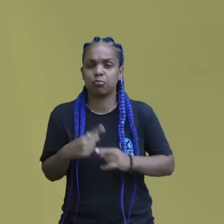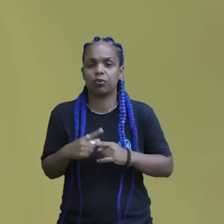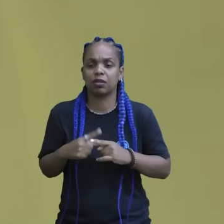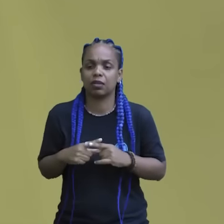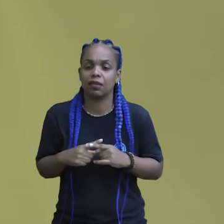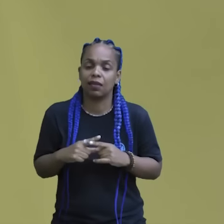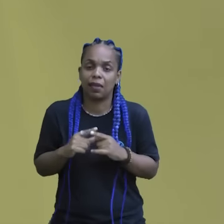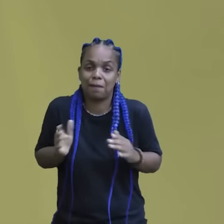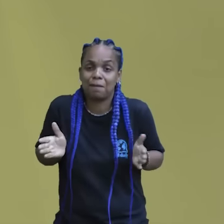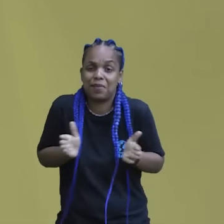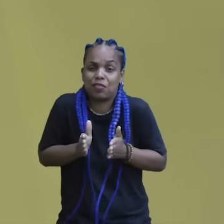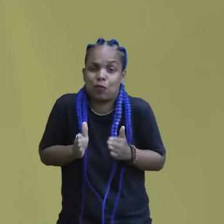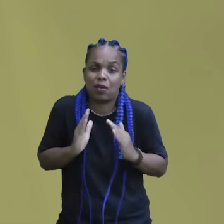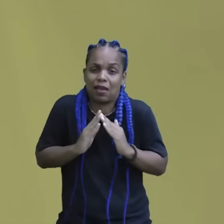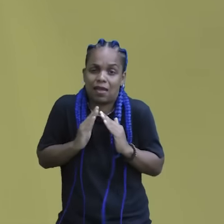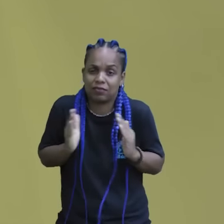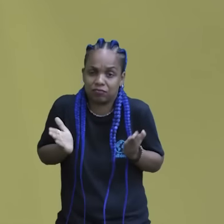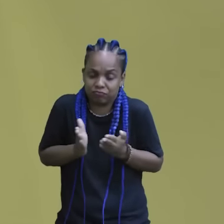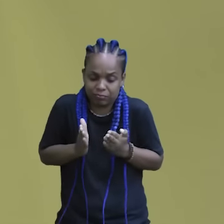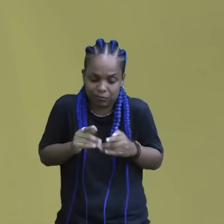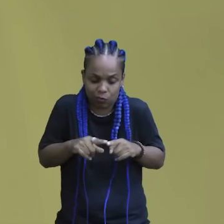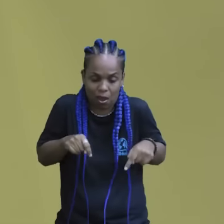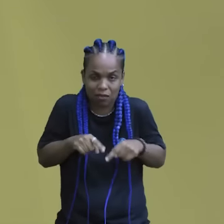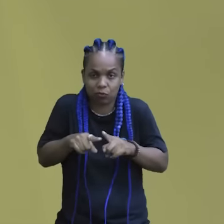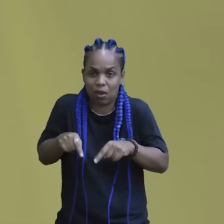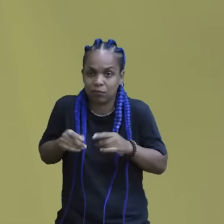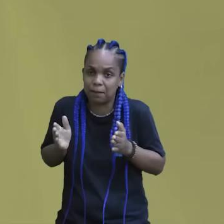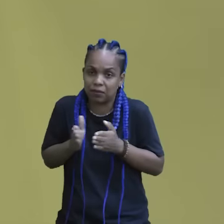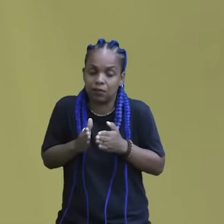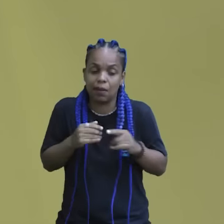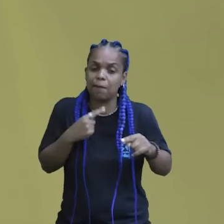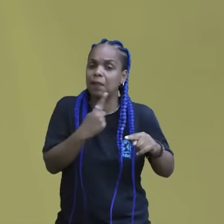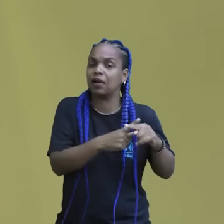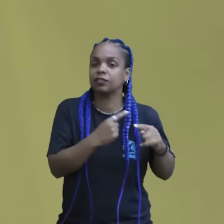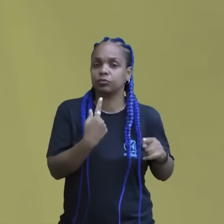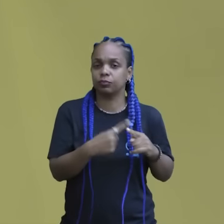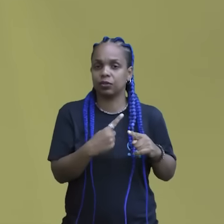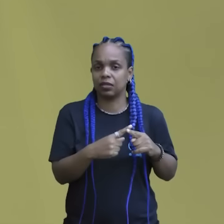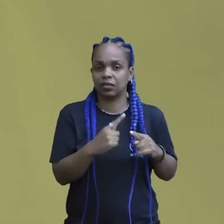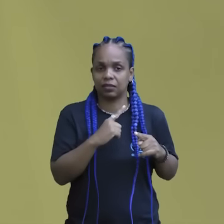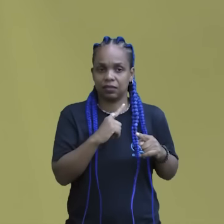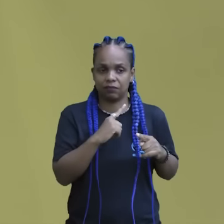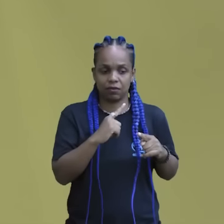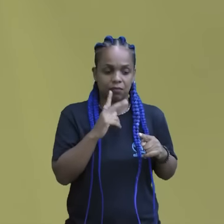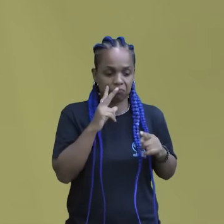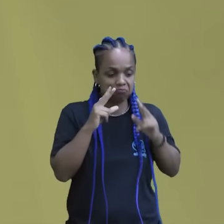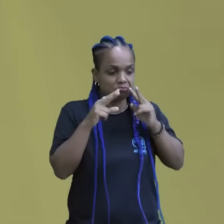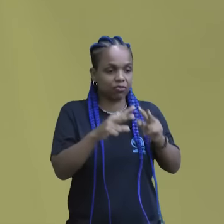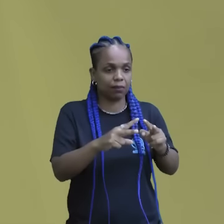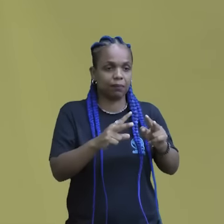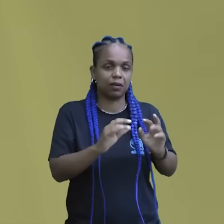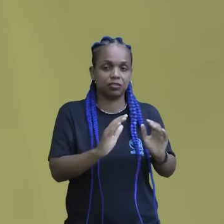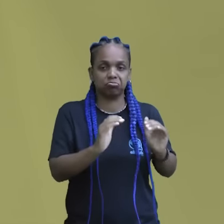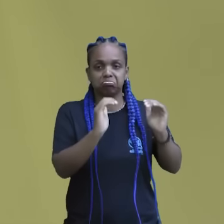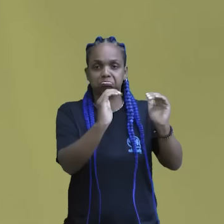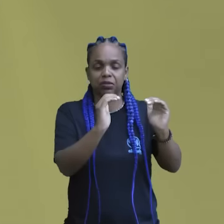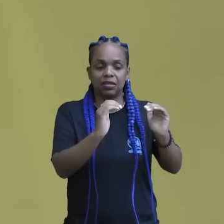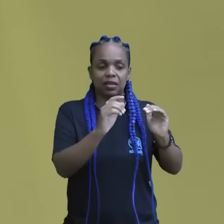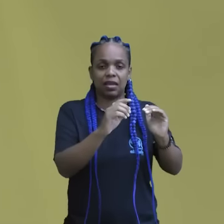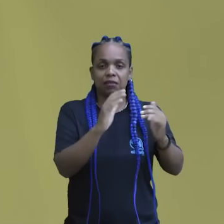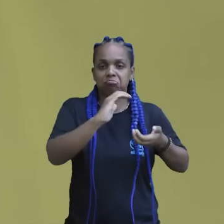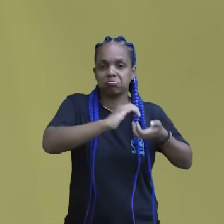é mais civilizada. É de zinco ou de telhas. Quem pegou as favelas do centro